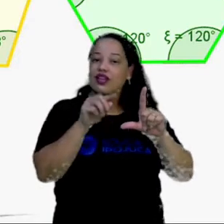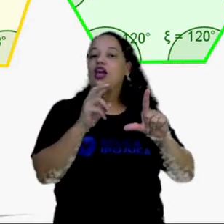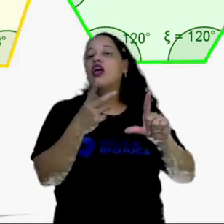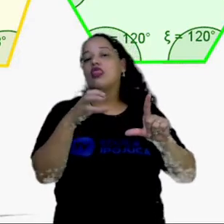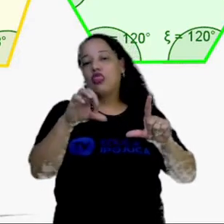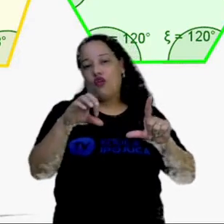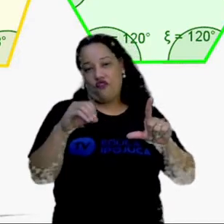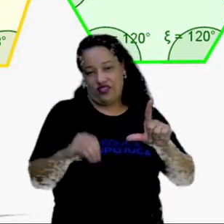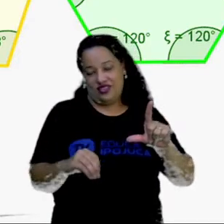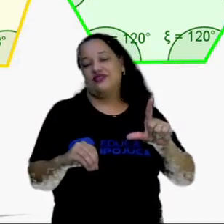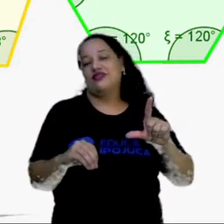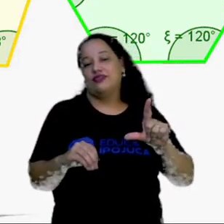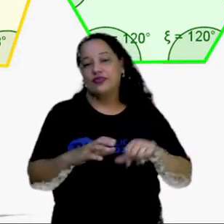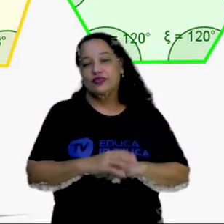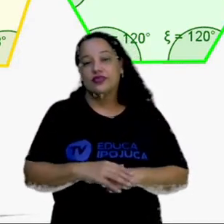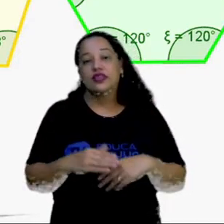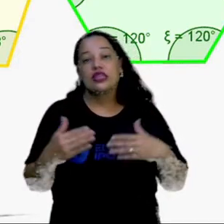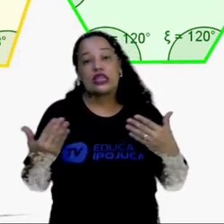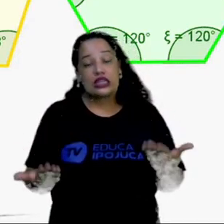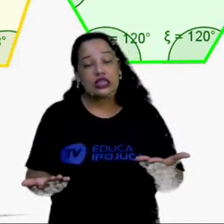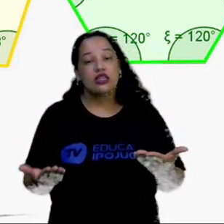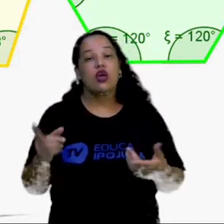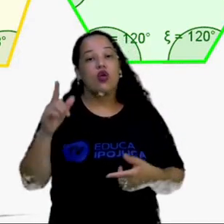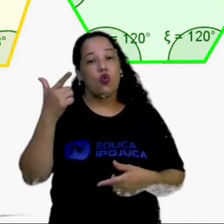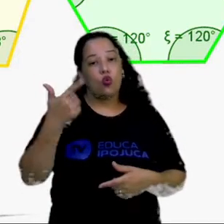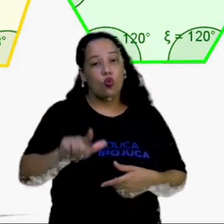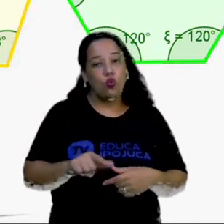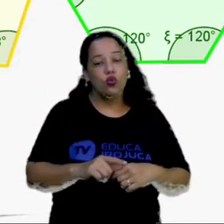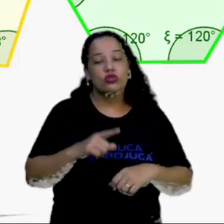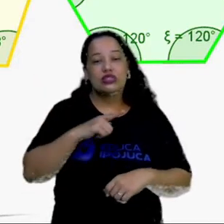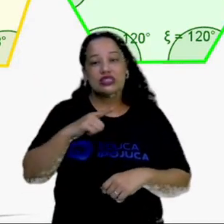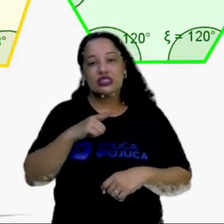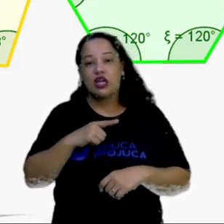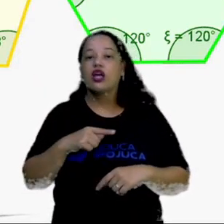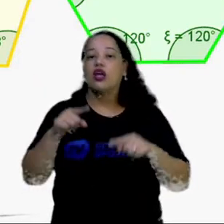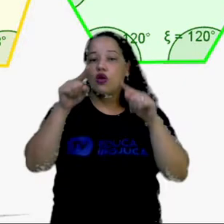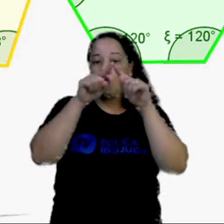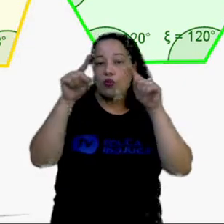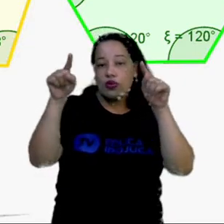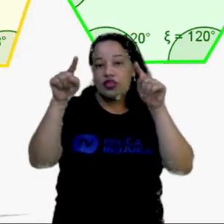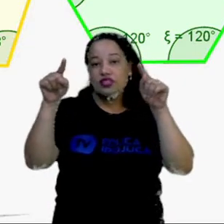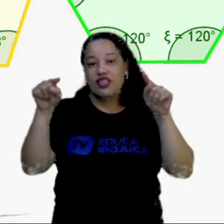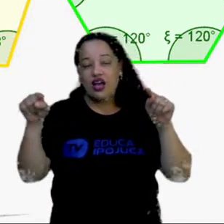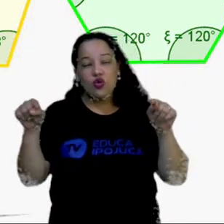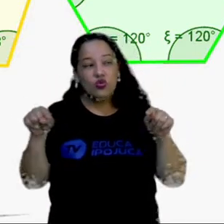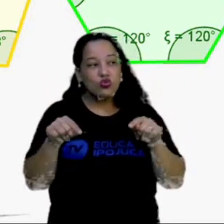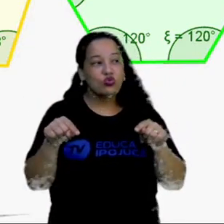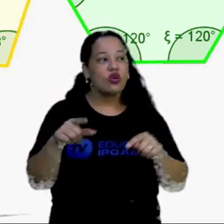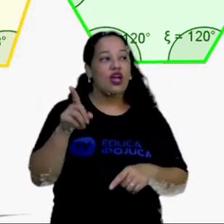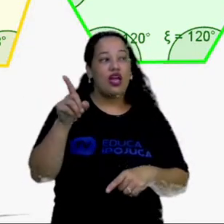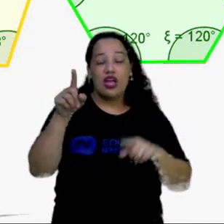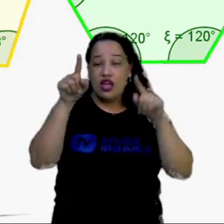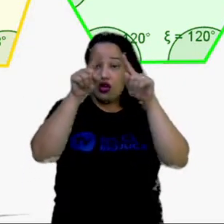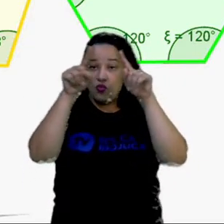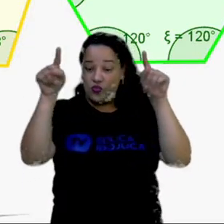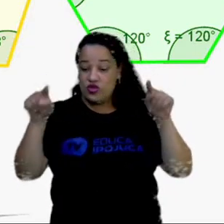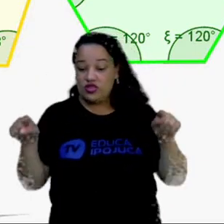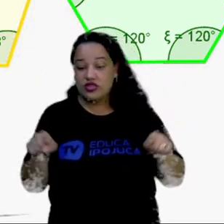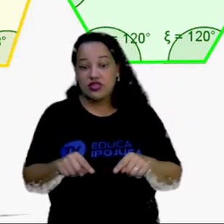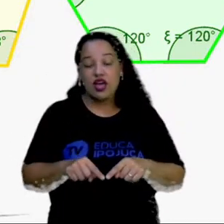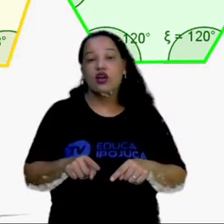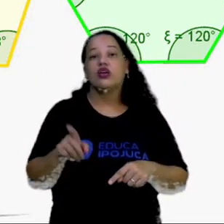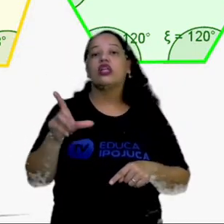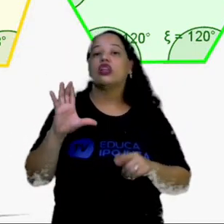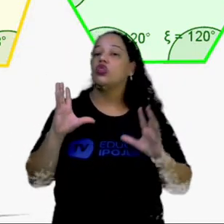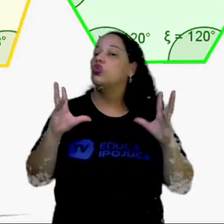90 graus. Temos um pentágono regular, que significa que todos os